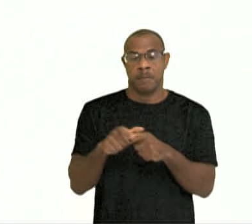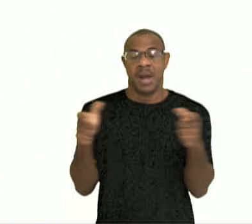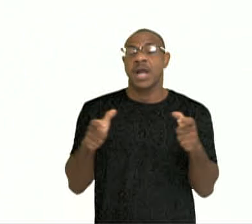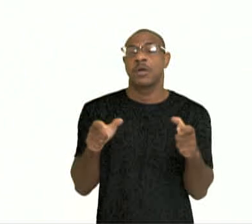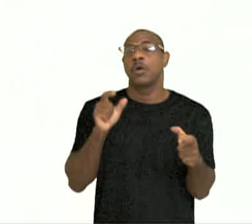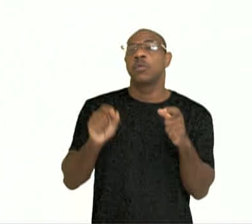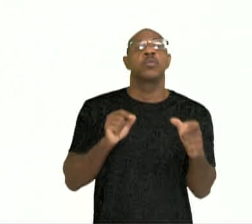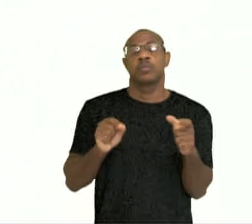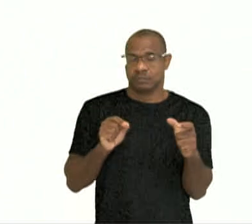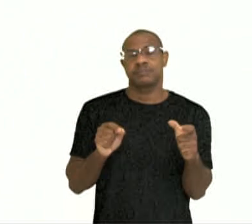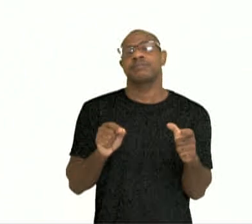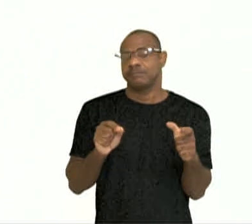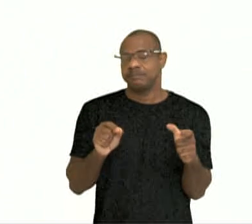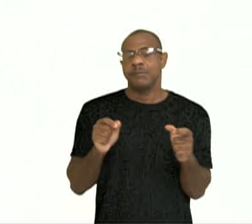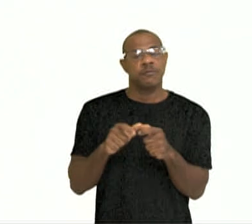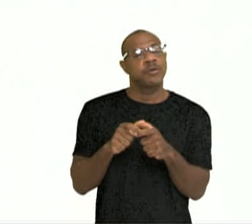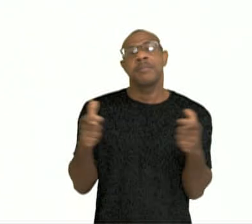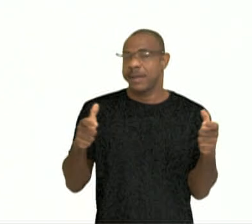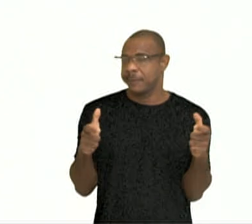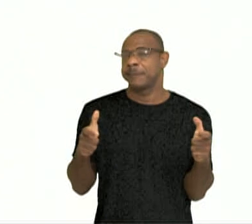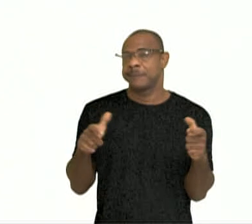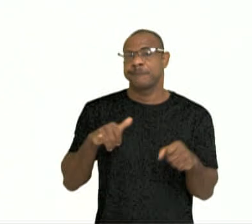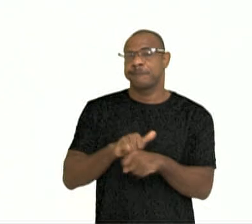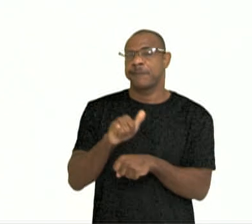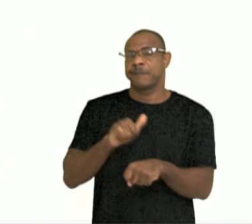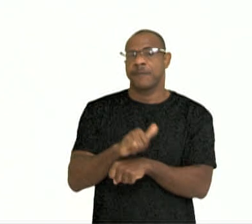68% registrados da semana passada.